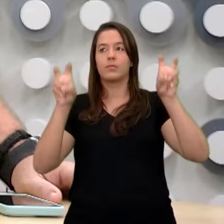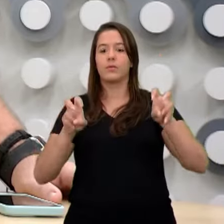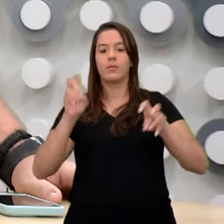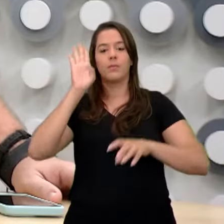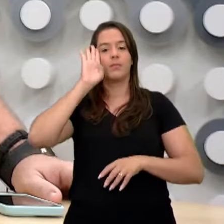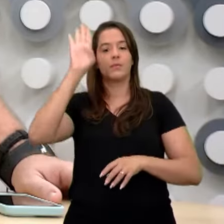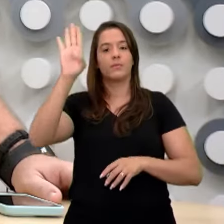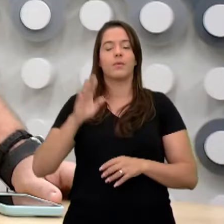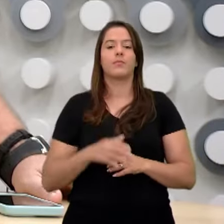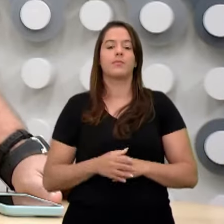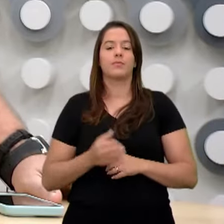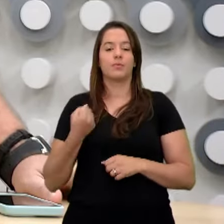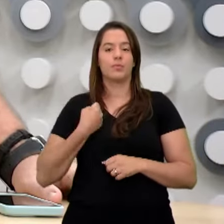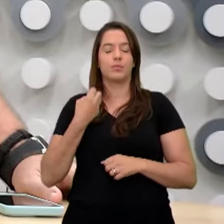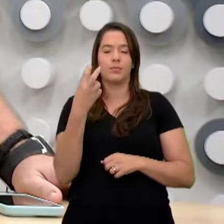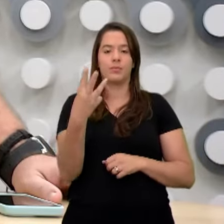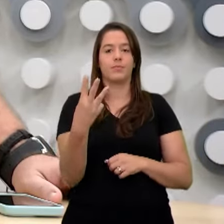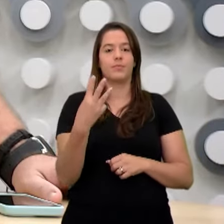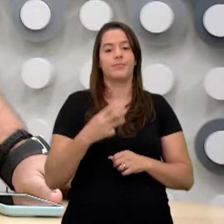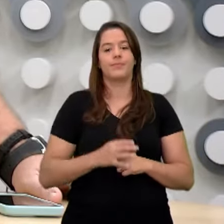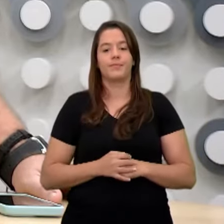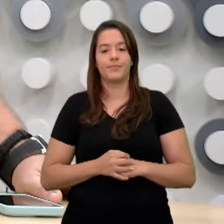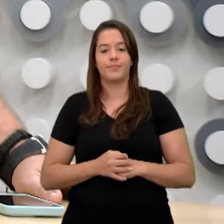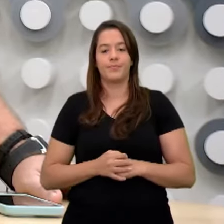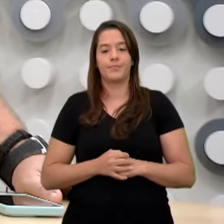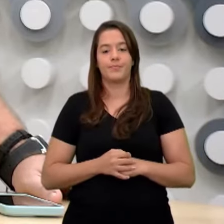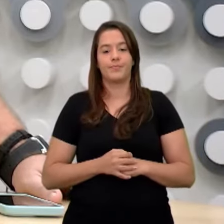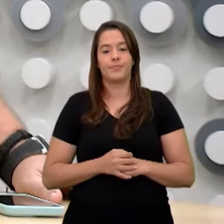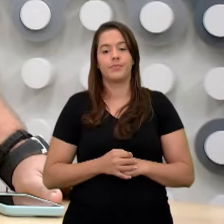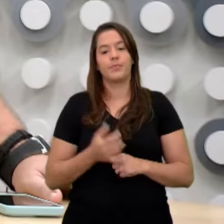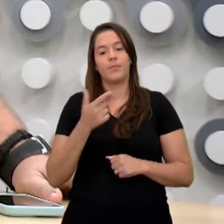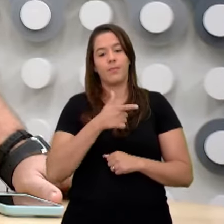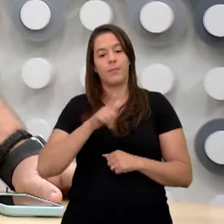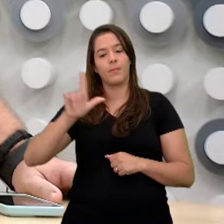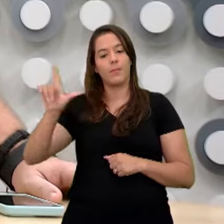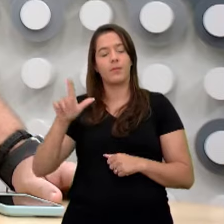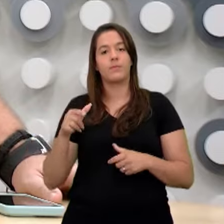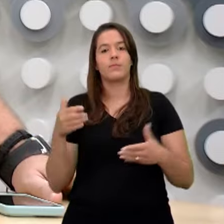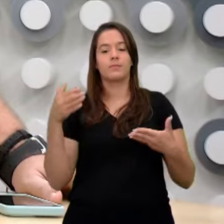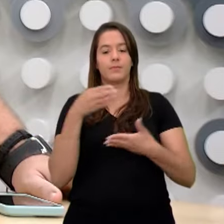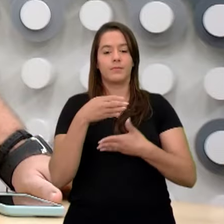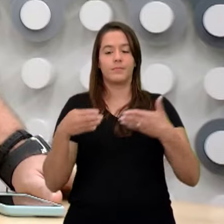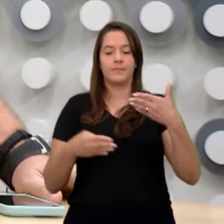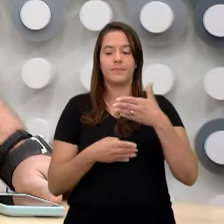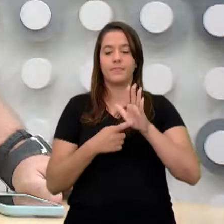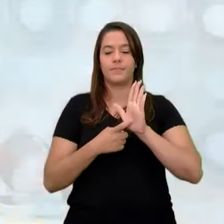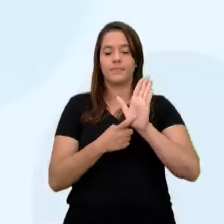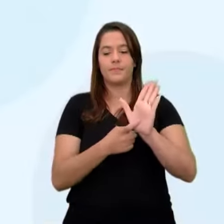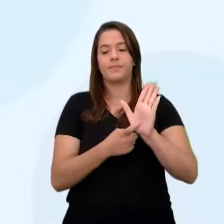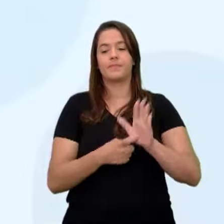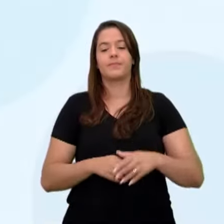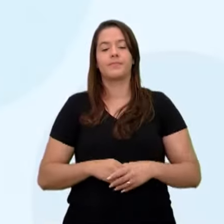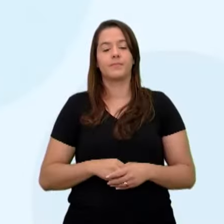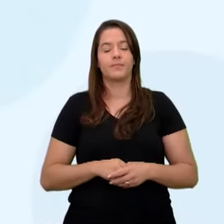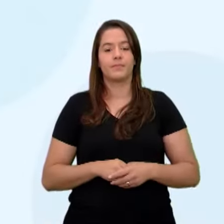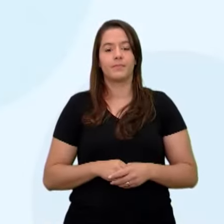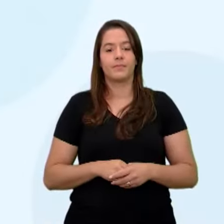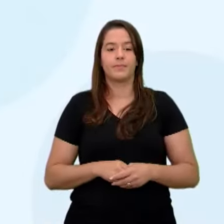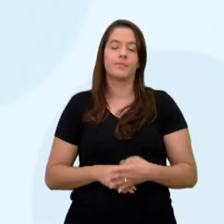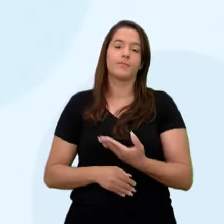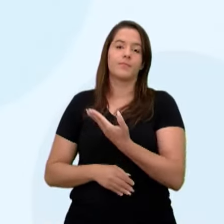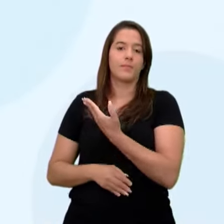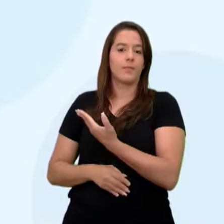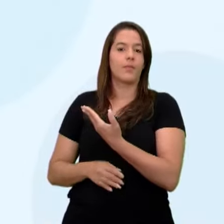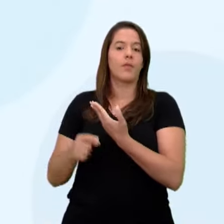do componente 3, tá certo? Vamos lá para a próxima tela, que a gente vai ver aí, né, essa teoria da tectônica